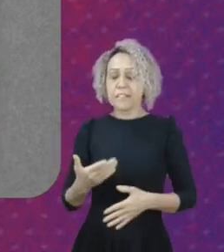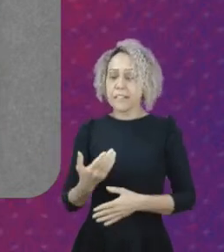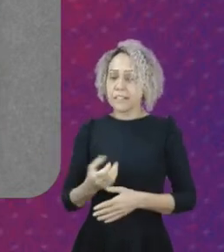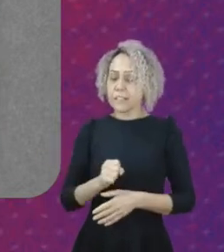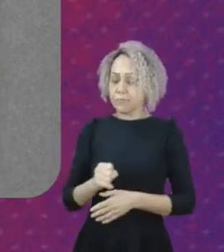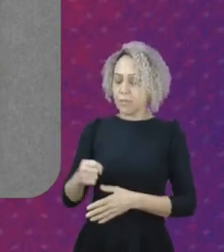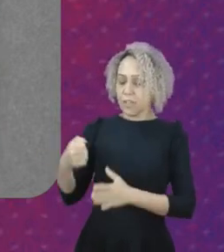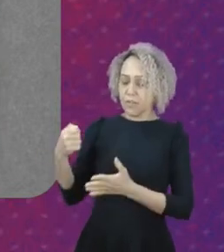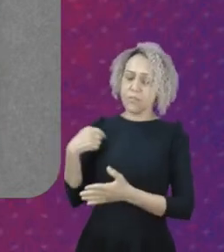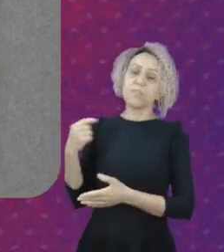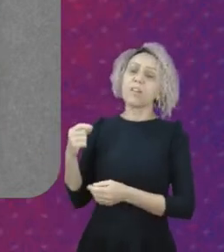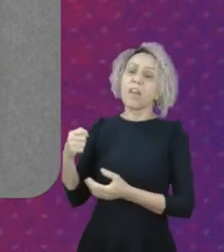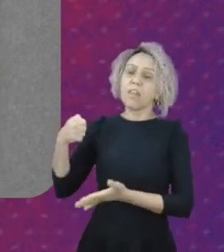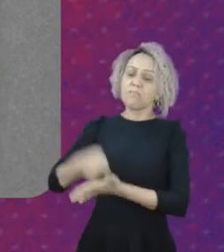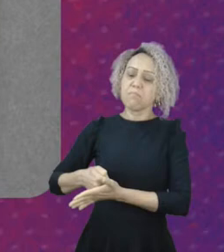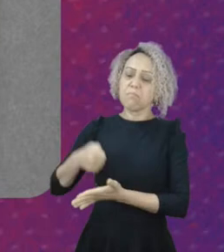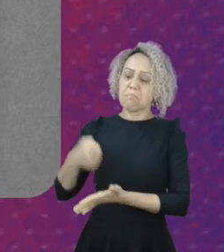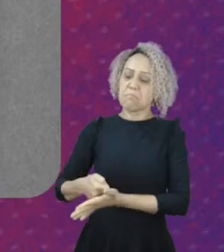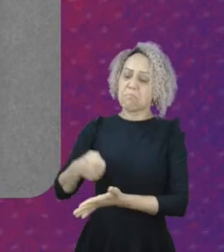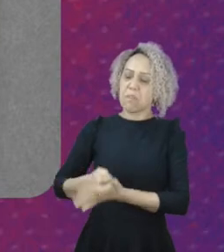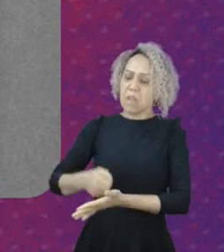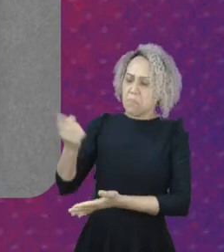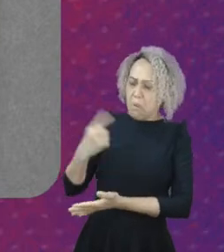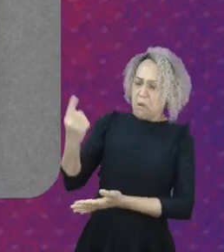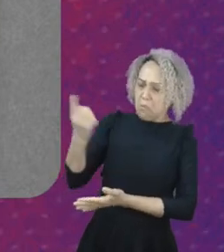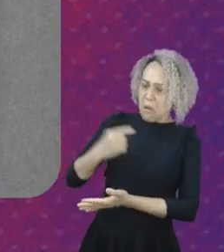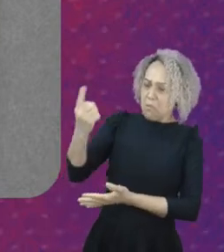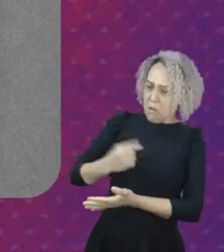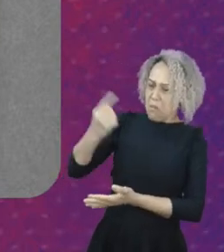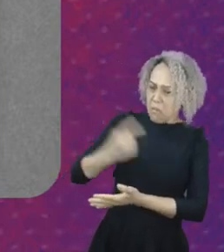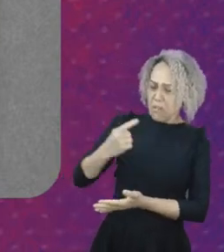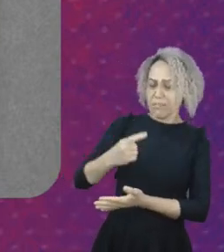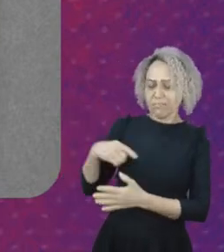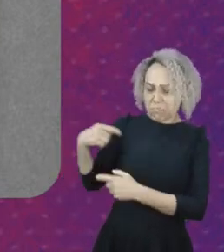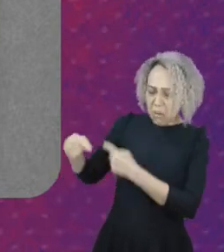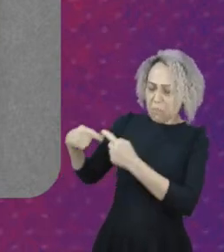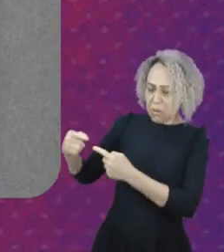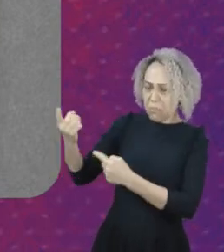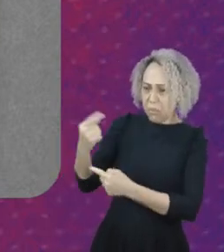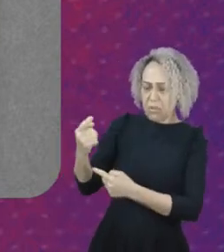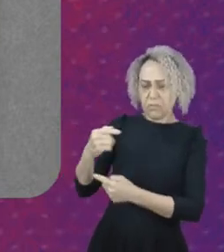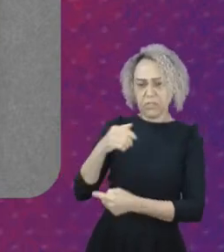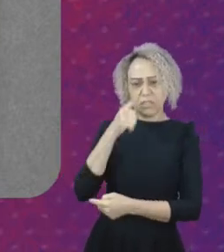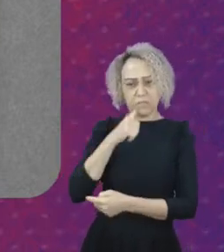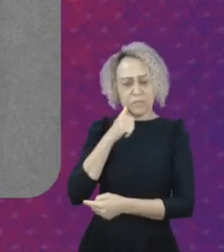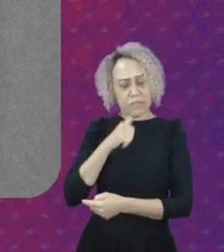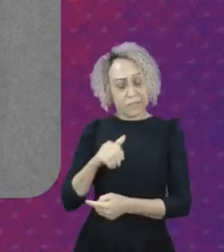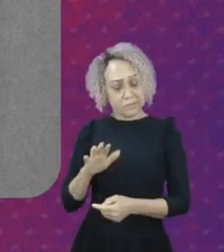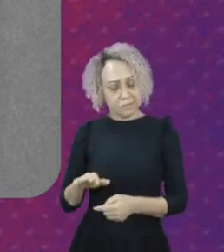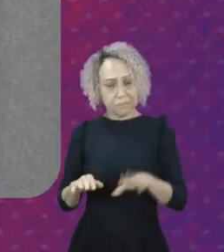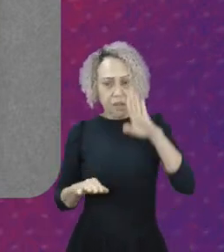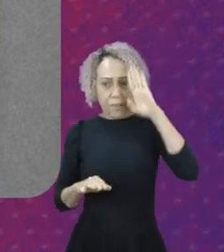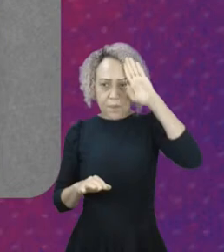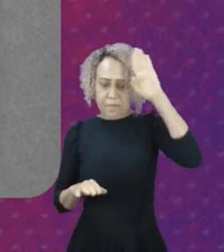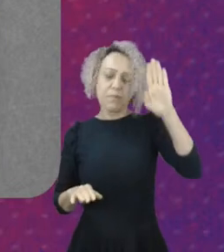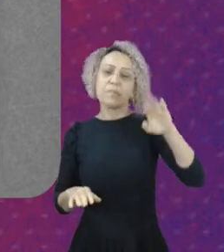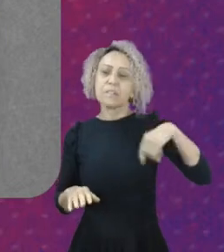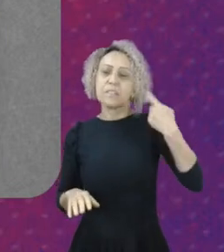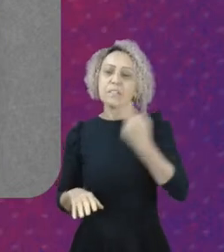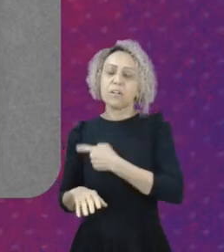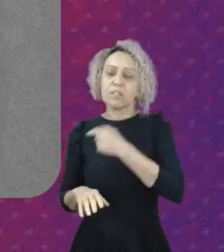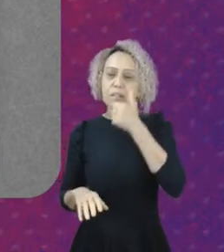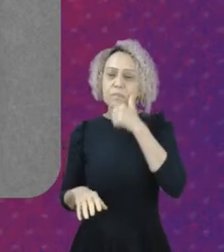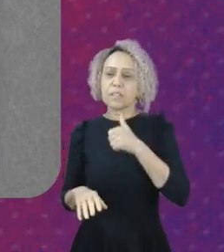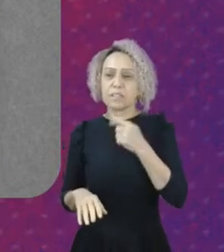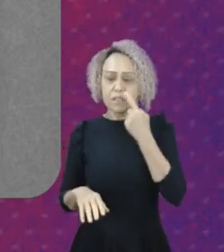gente fala sobre o trabalho doméstico, ele também é ensinado, principalmente às nossas meninas, né? Se a gente